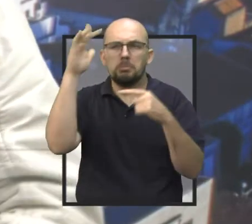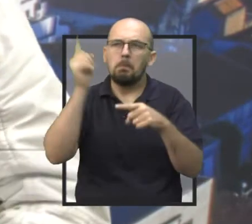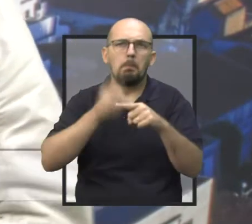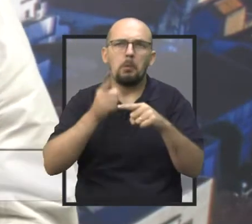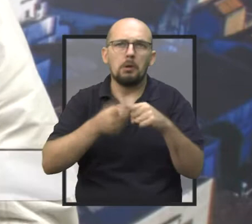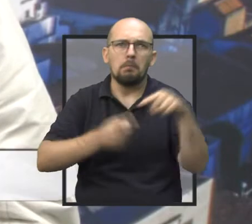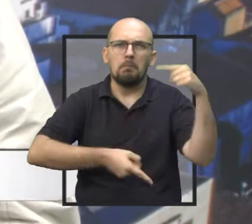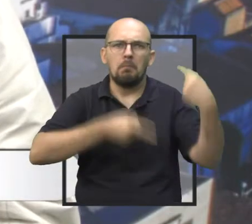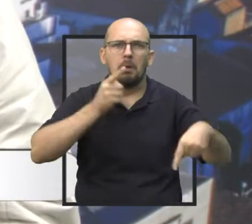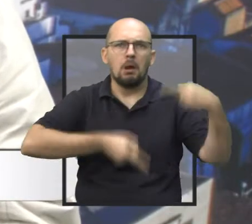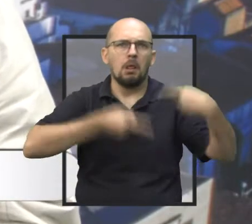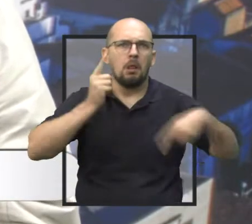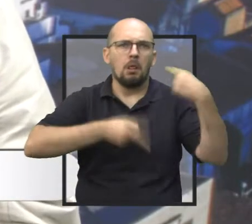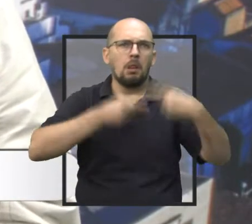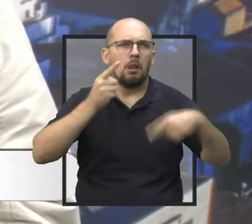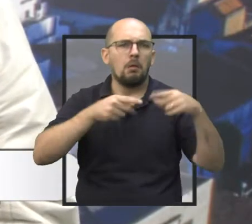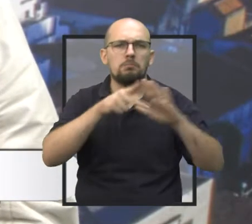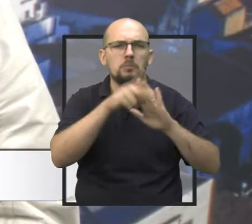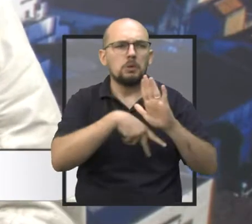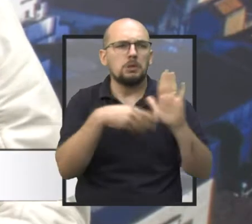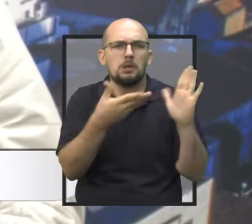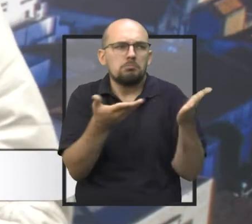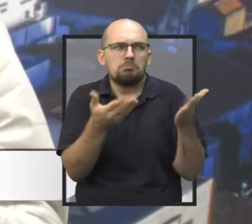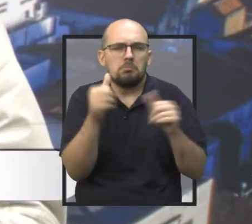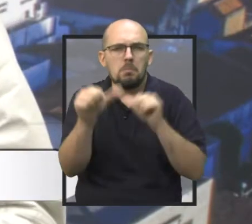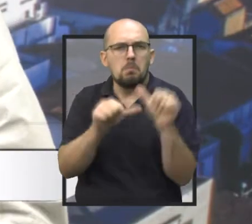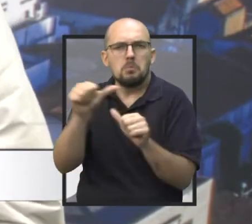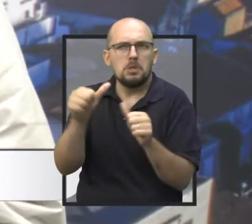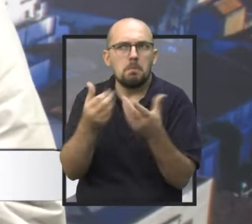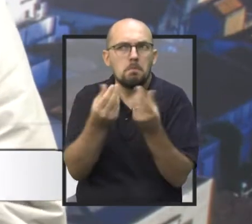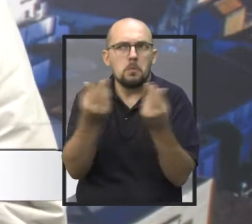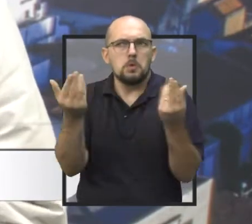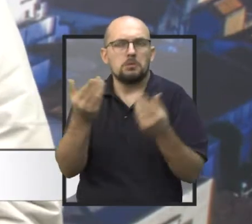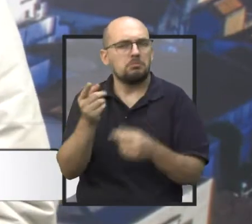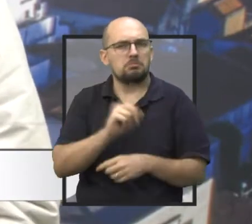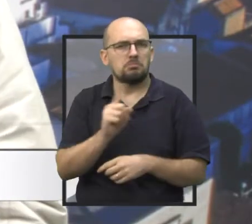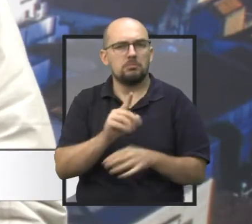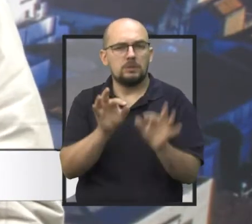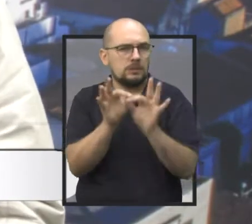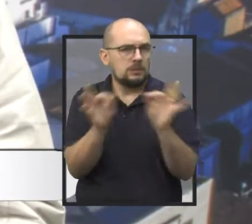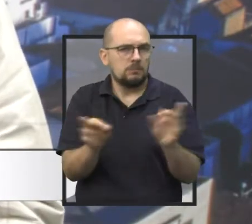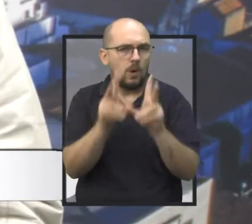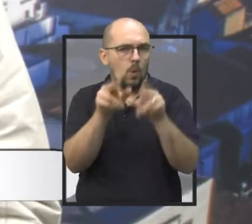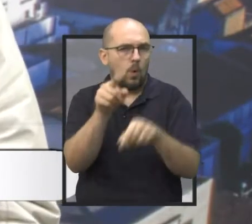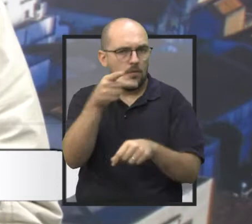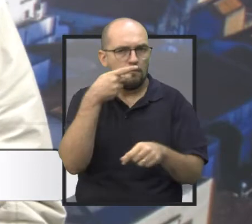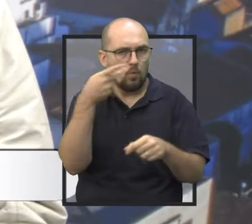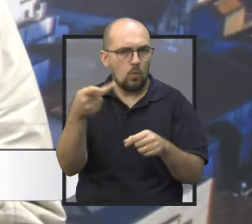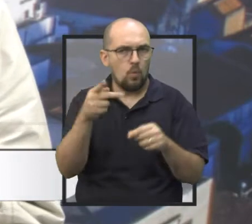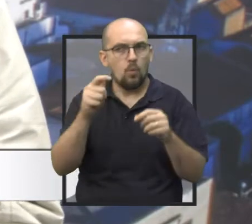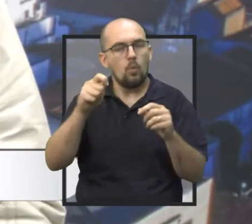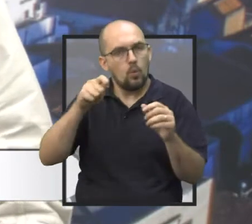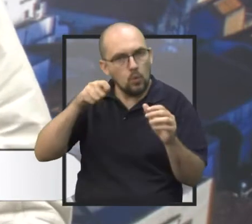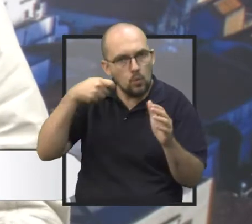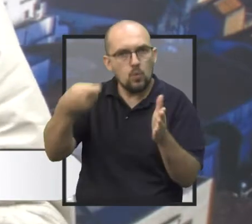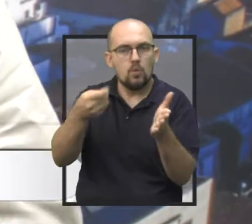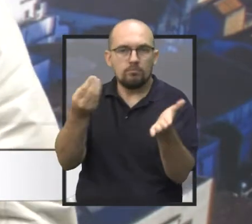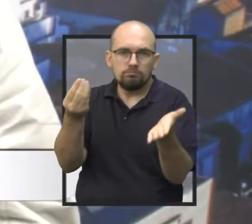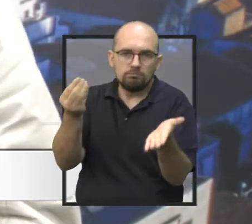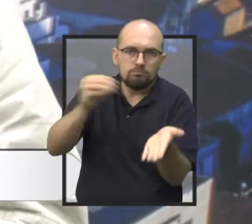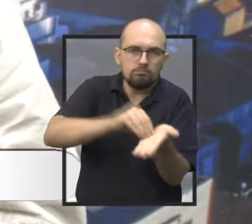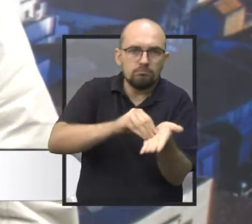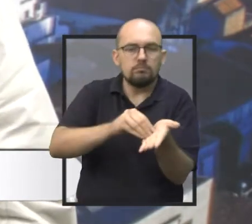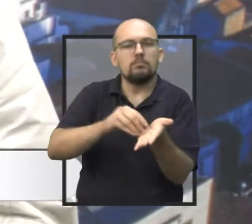discussão num projeto em que não mude muita coisa. Simplesmente é como você falou, só reconhece como